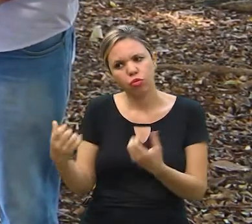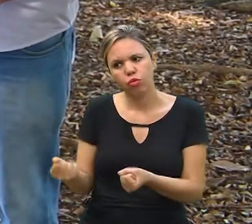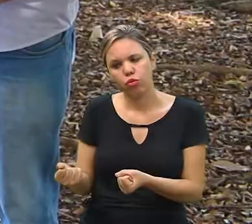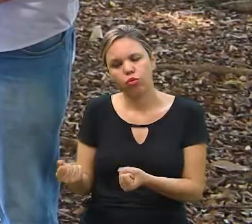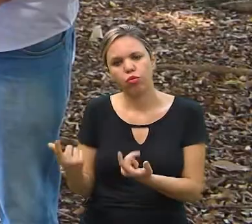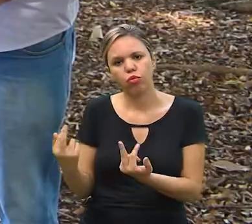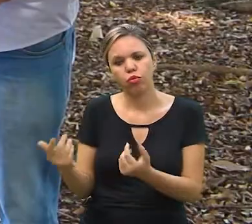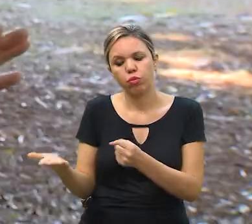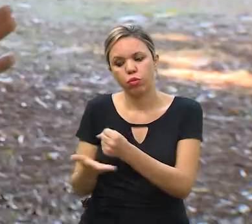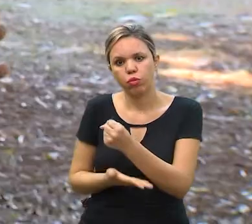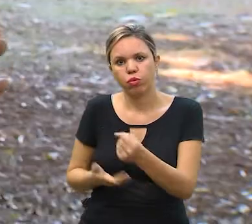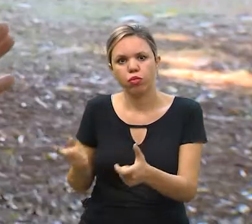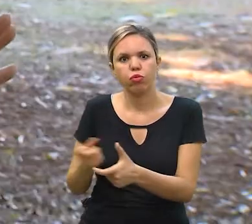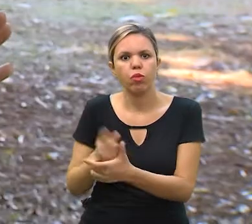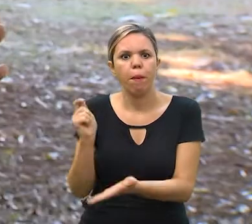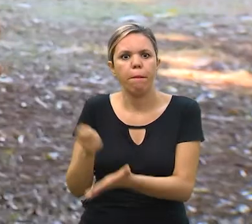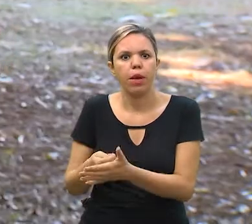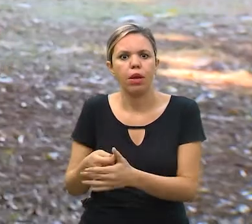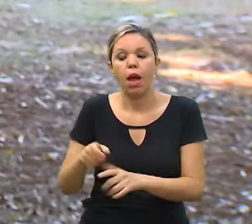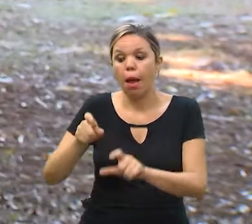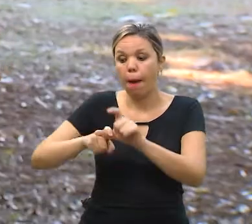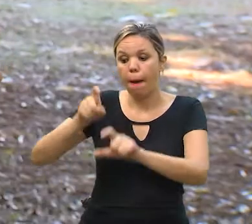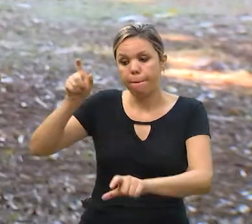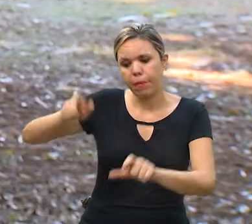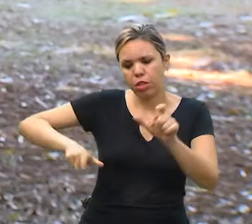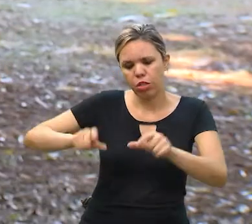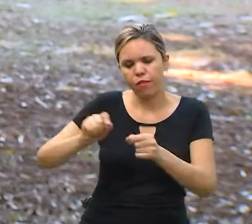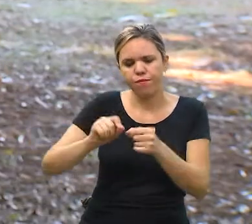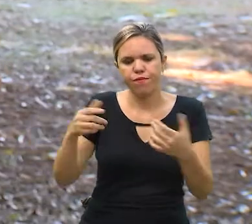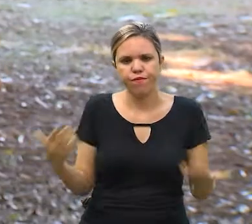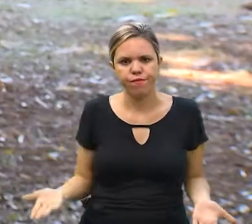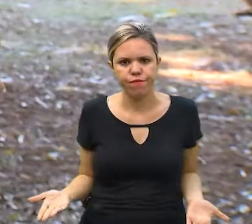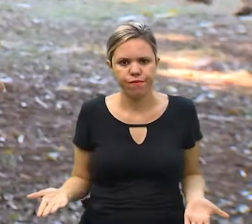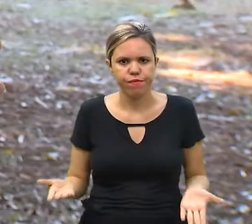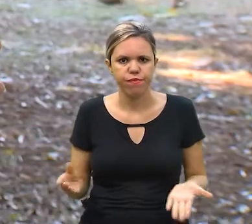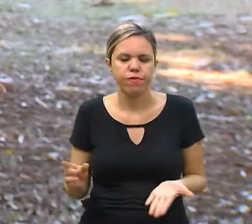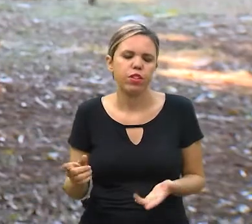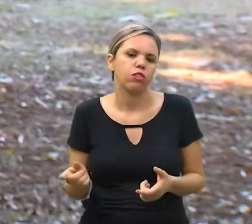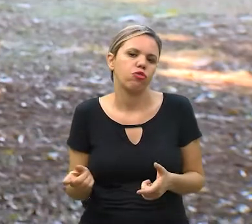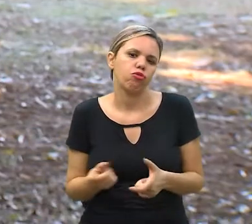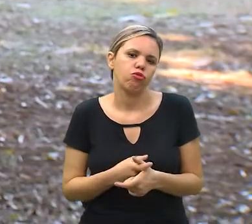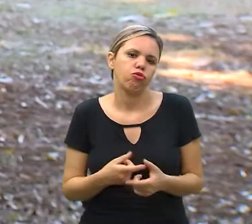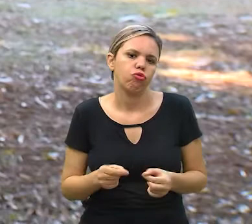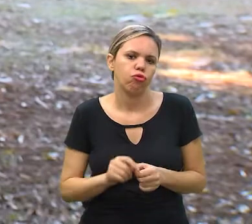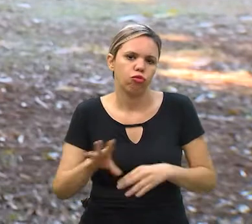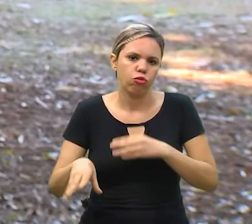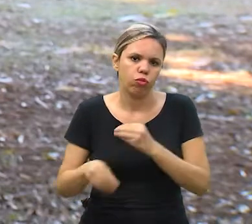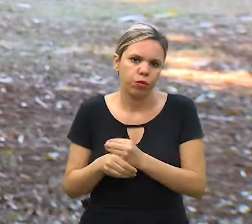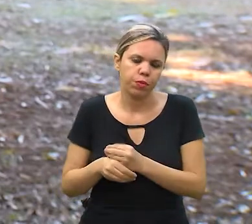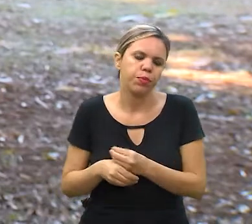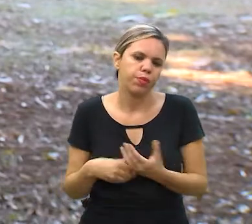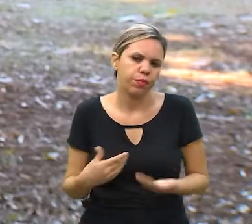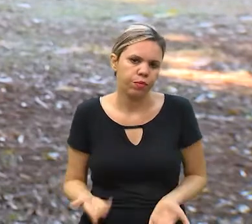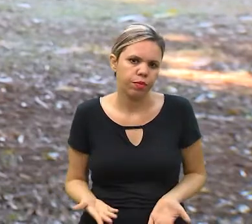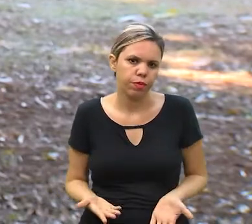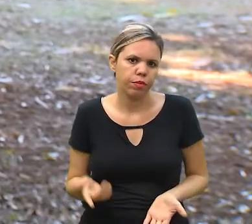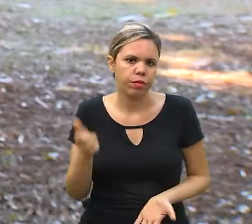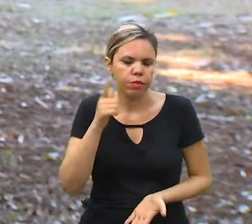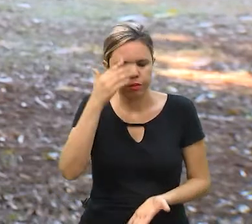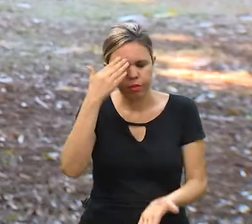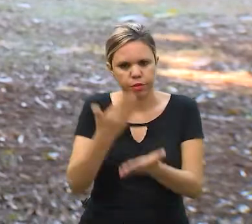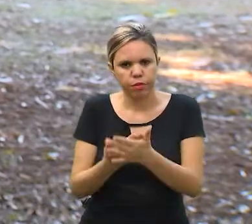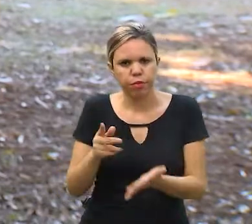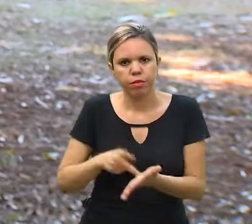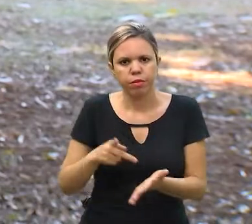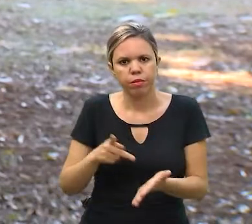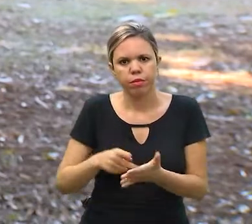como uma receita base. E os autônomos, muitas vezes, quando fazem a sua receita base ali, quando compõem a sua receita base, eles acreditam, na